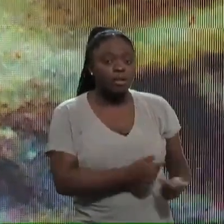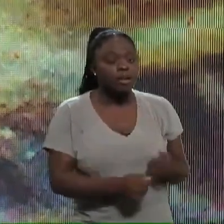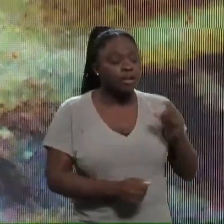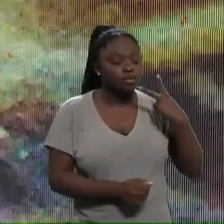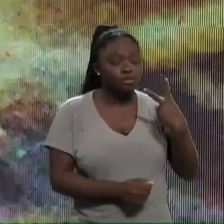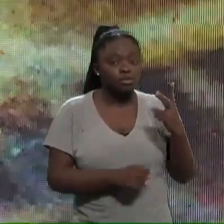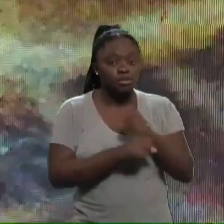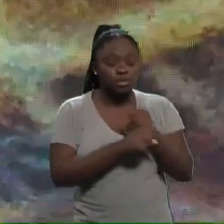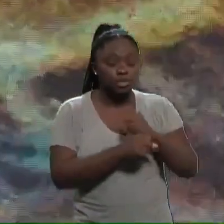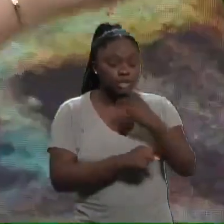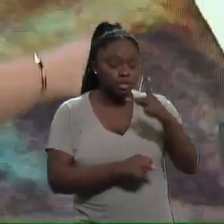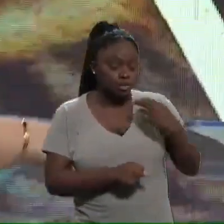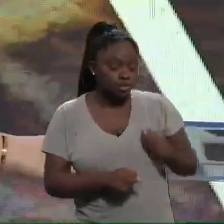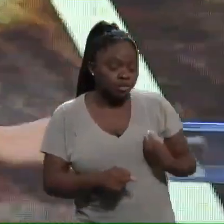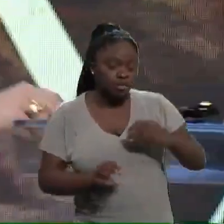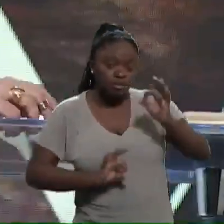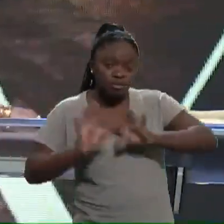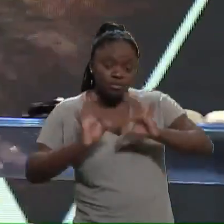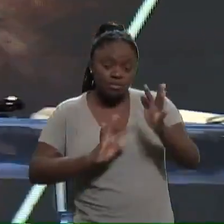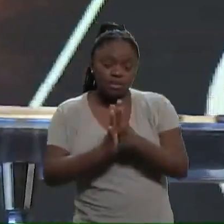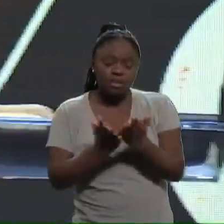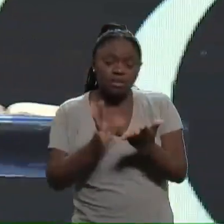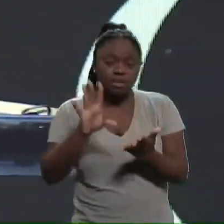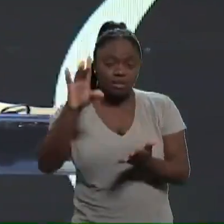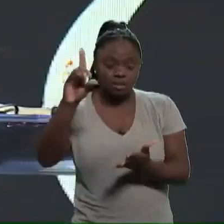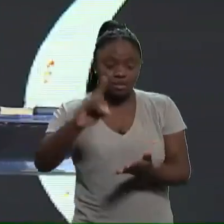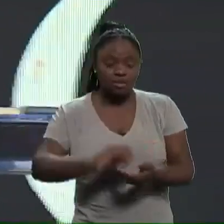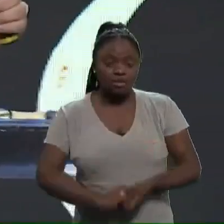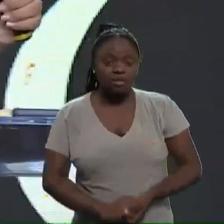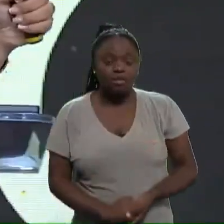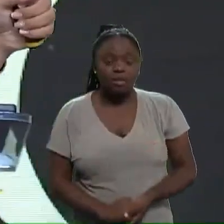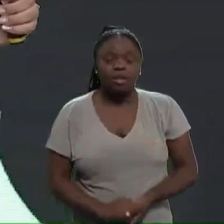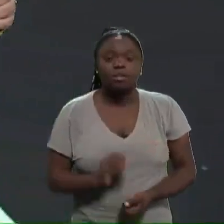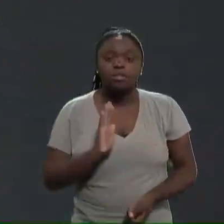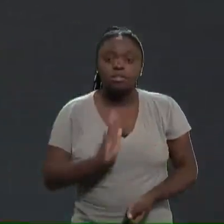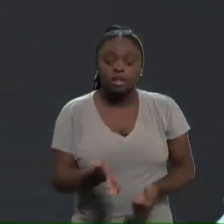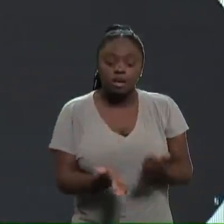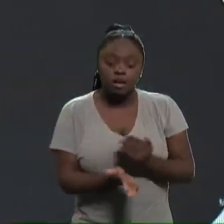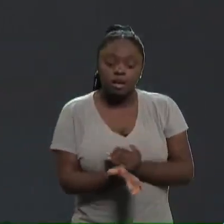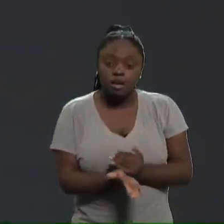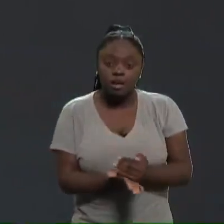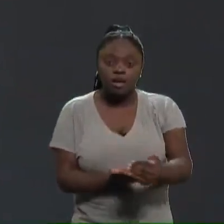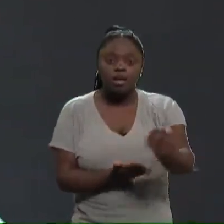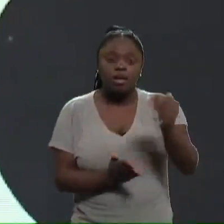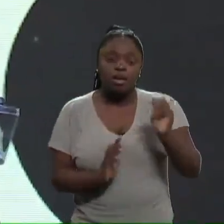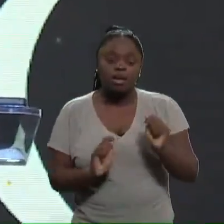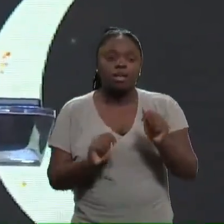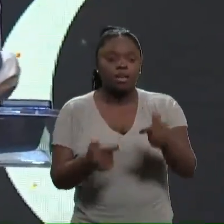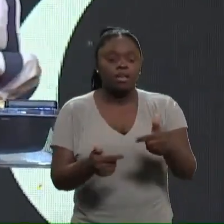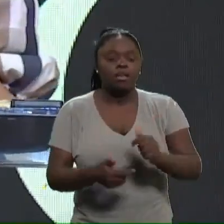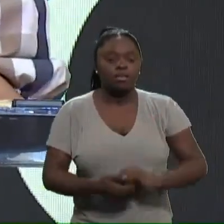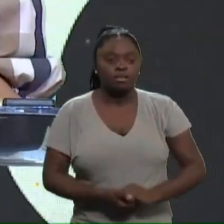2 anos da sua vida para se preparar na palavra. Já comecei a fazê-lo.